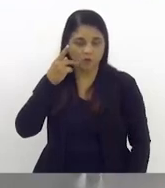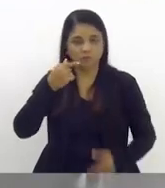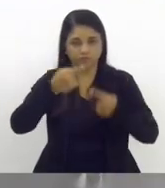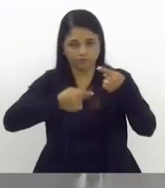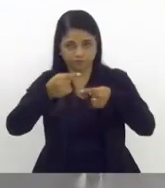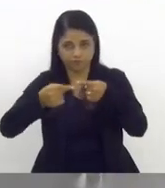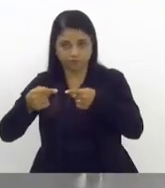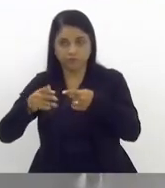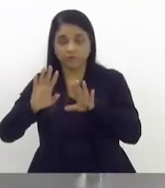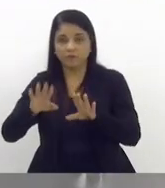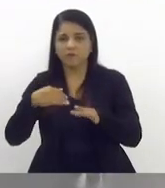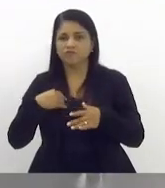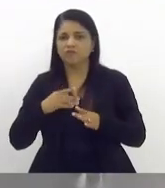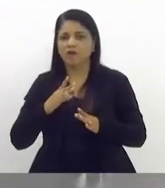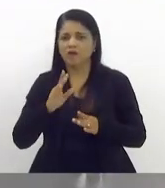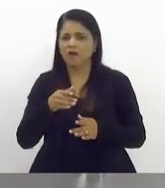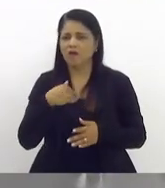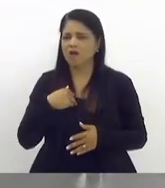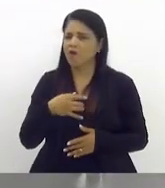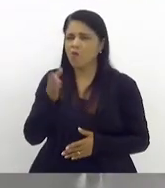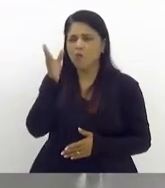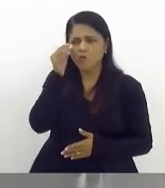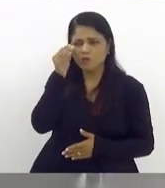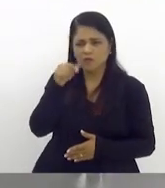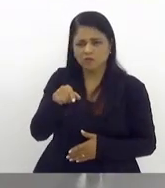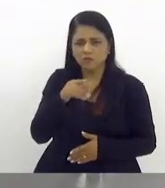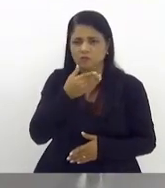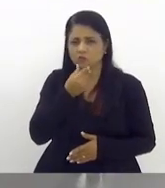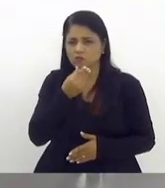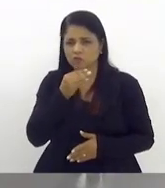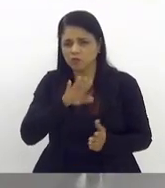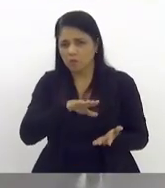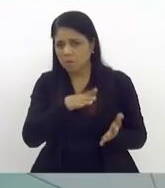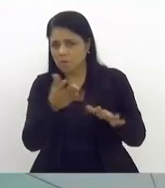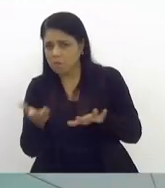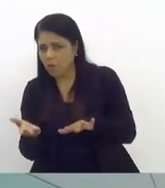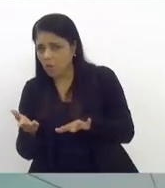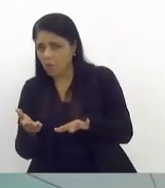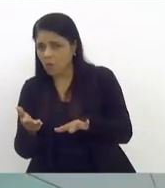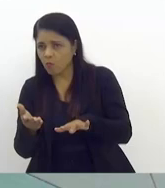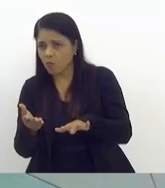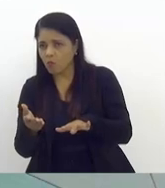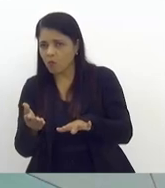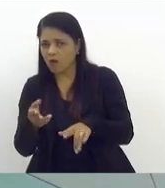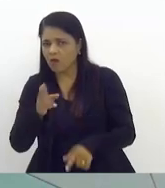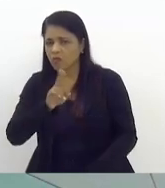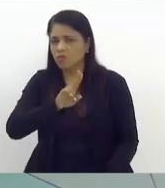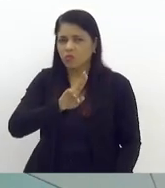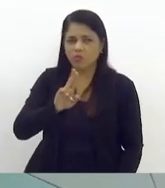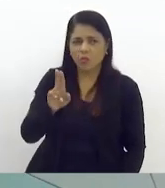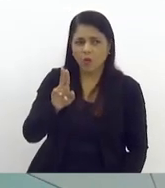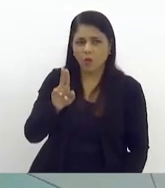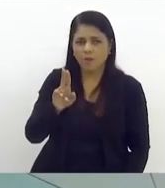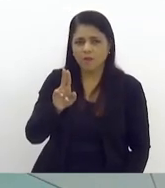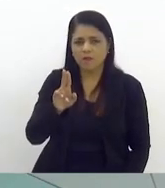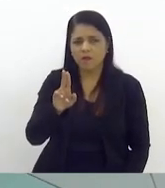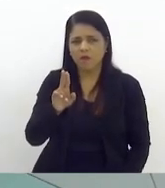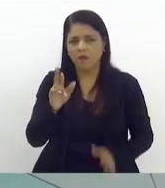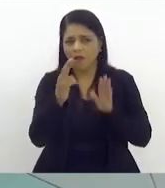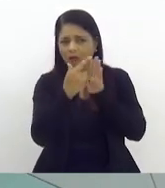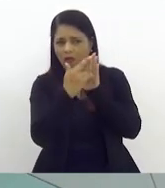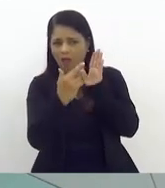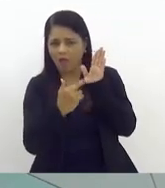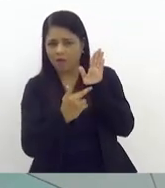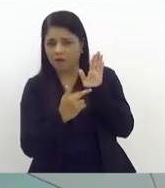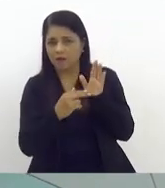ele já é falecido ou não, né? Porque a regra constitucional é que você não pode dar nome a nada, a pessoas que ainda